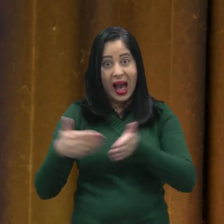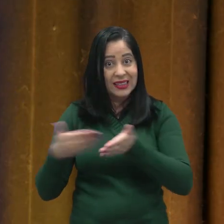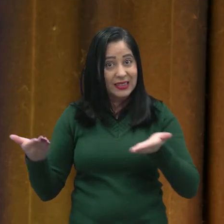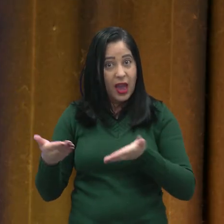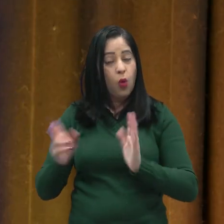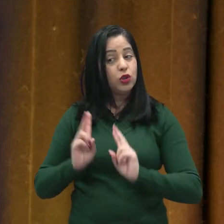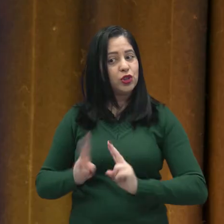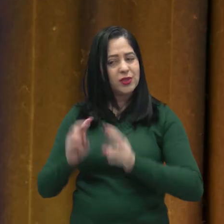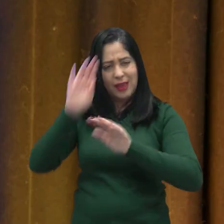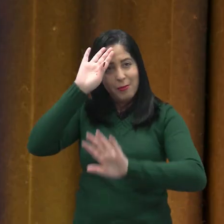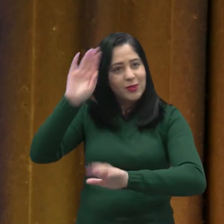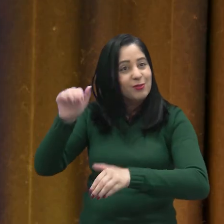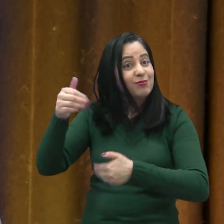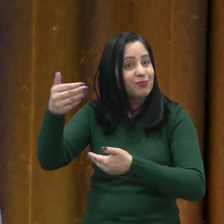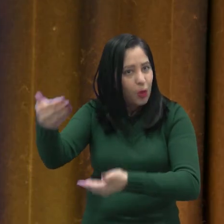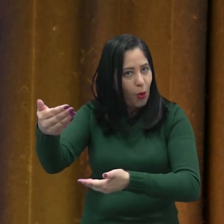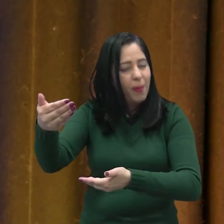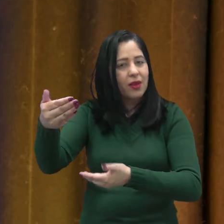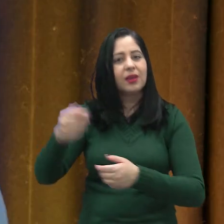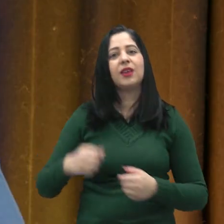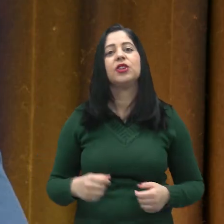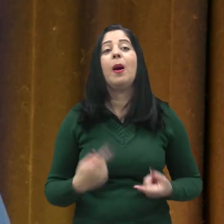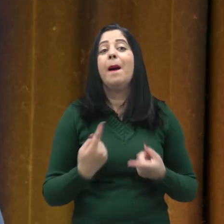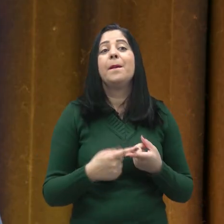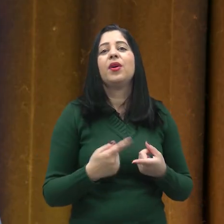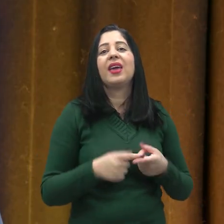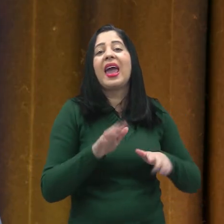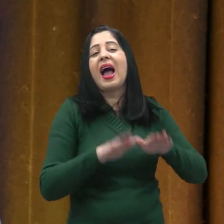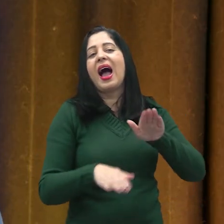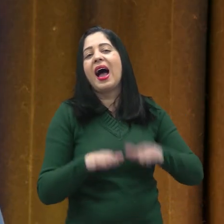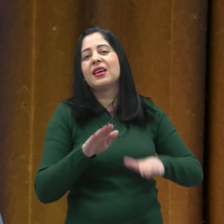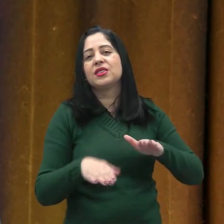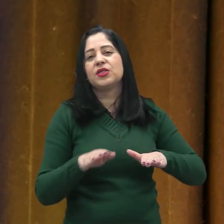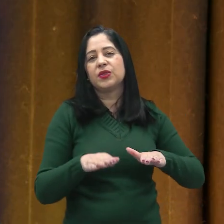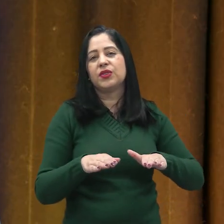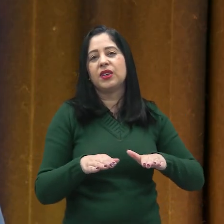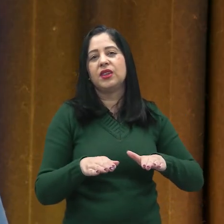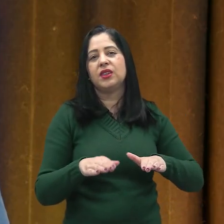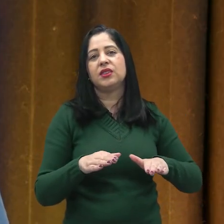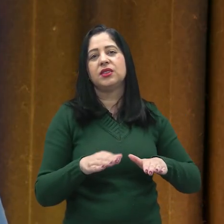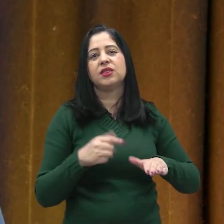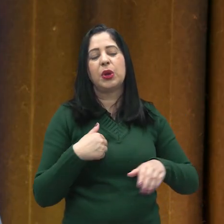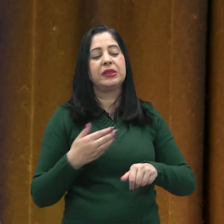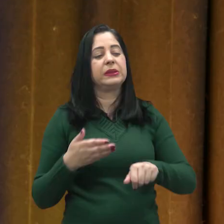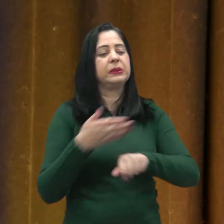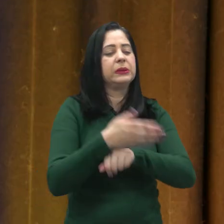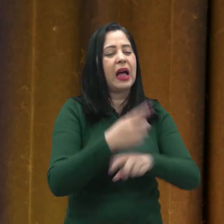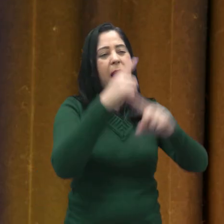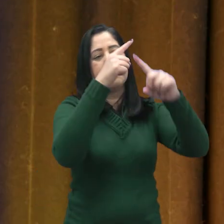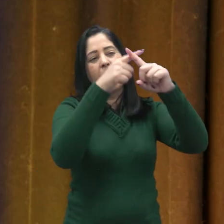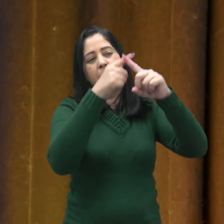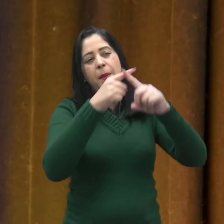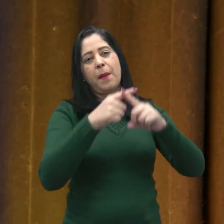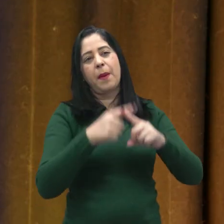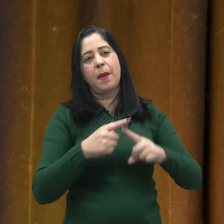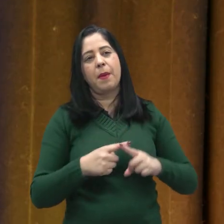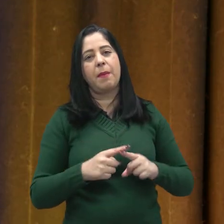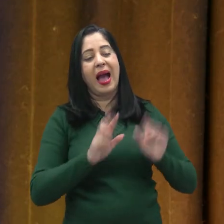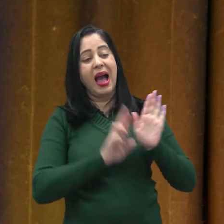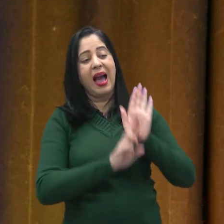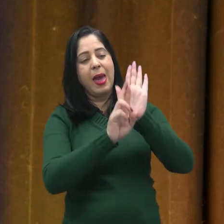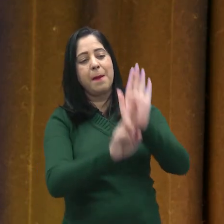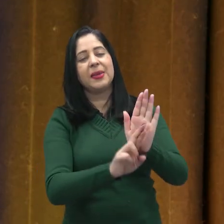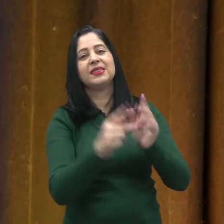gente faz isso. E há muitos atletas, porque muitas vezes a gente compete como atleta, a gente compete por São José, a gente